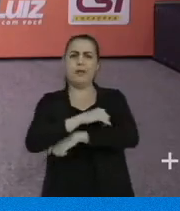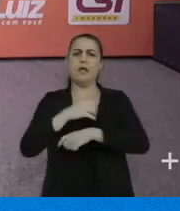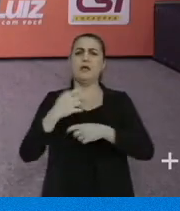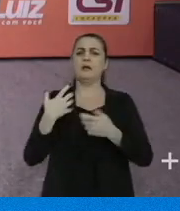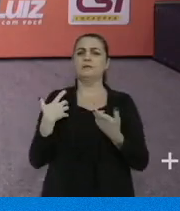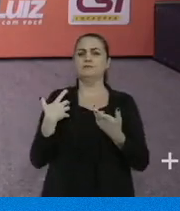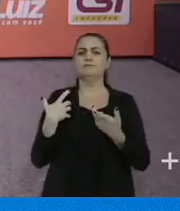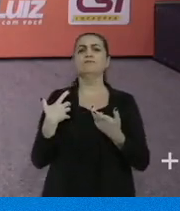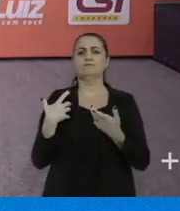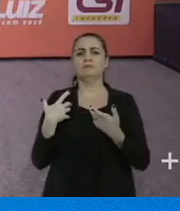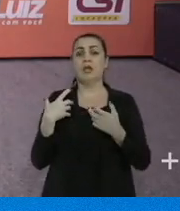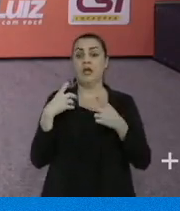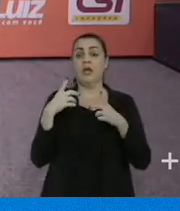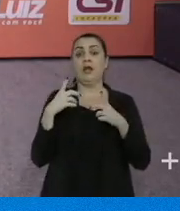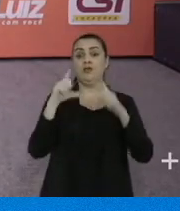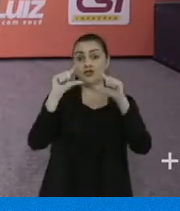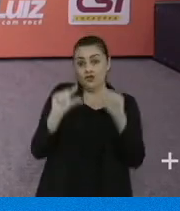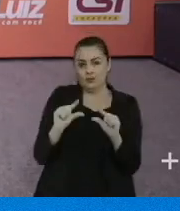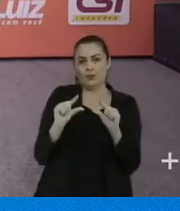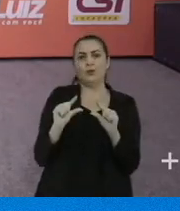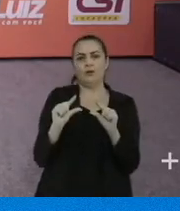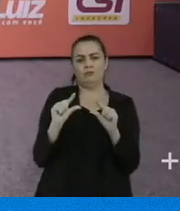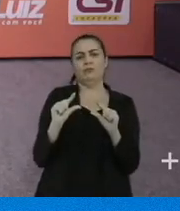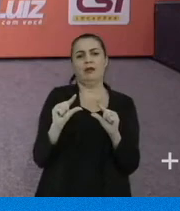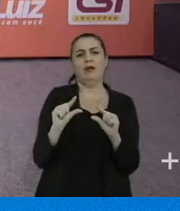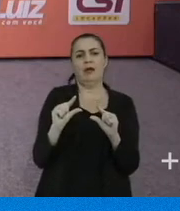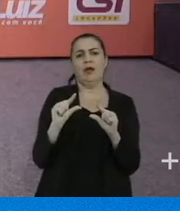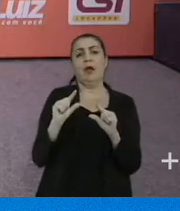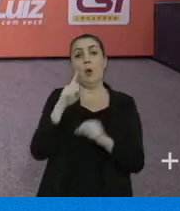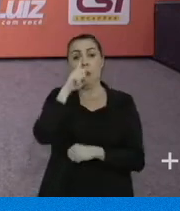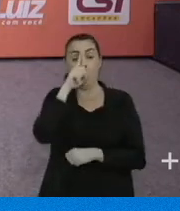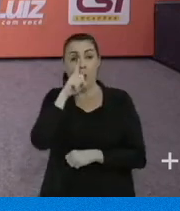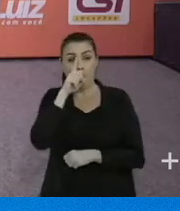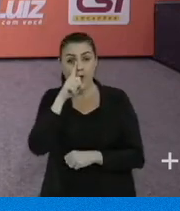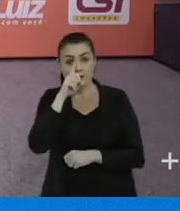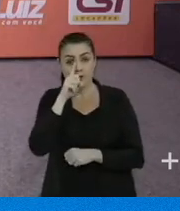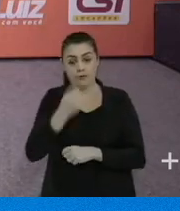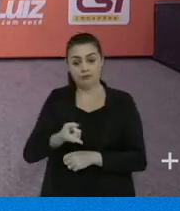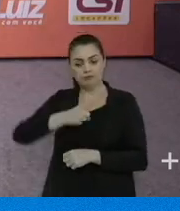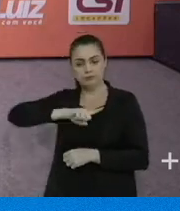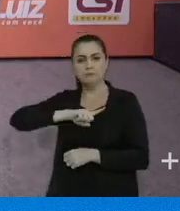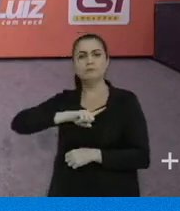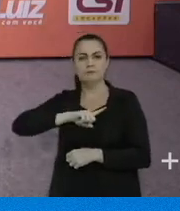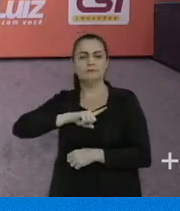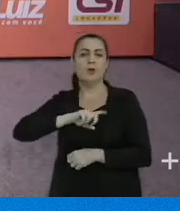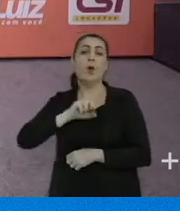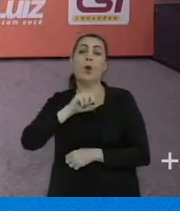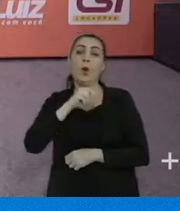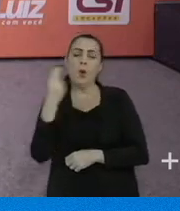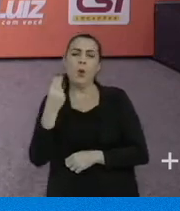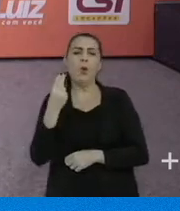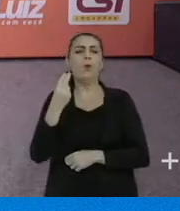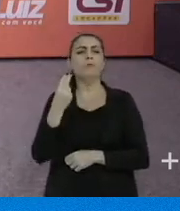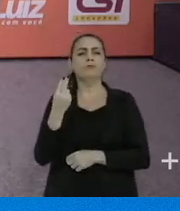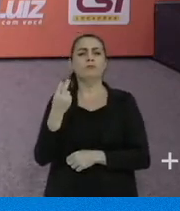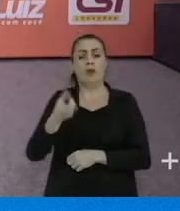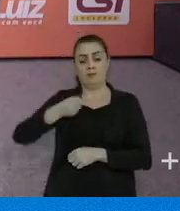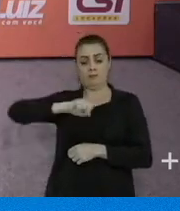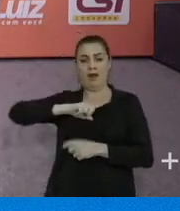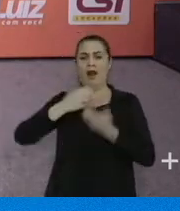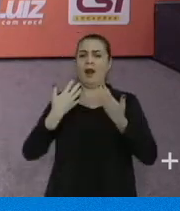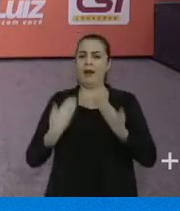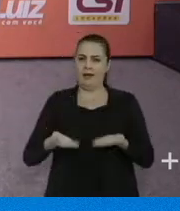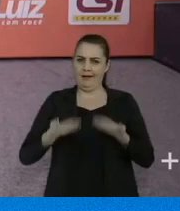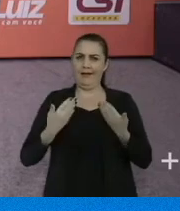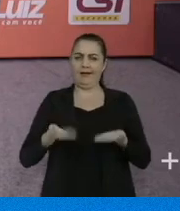doença, quanto de desenvolverem ela na forma mais grave, na forma mais complicada. Certo? Então, sim,